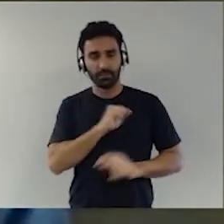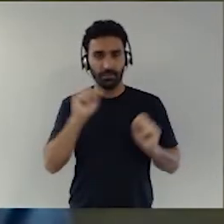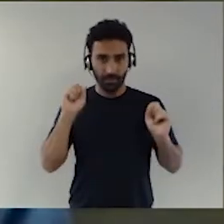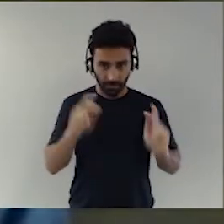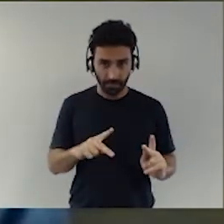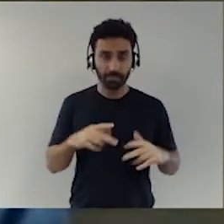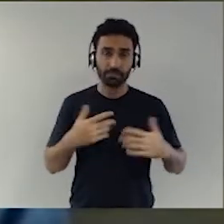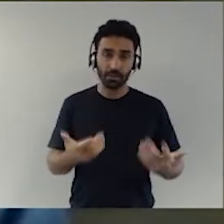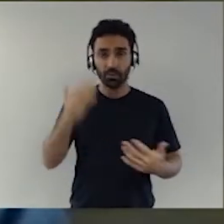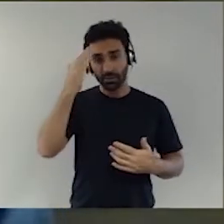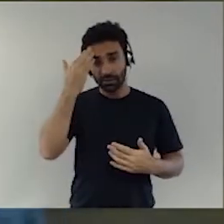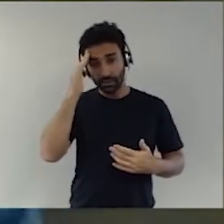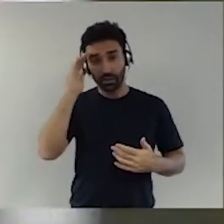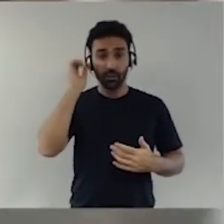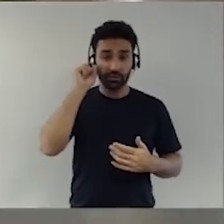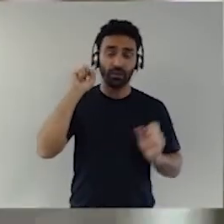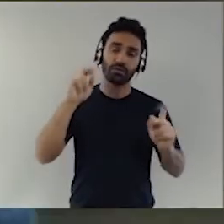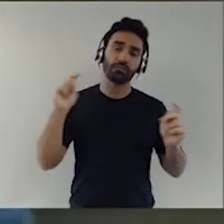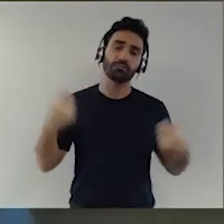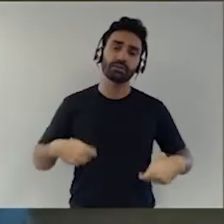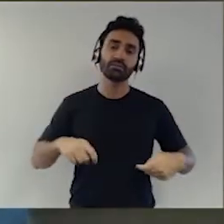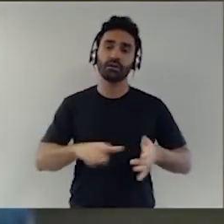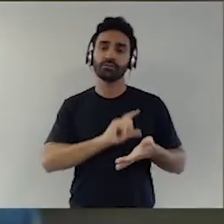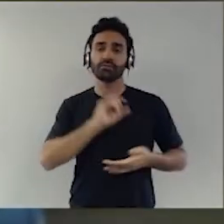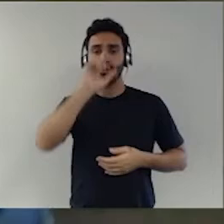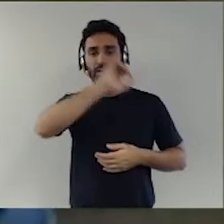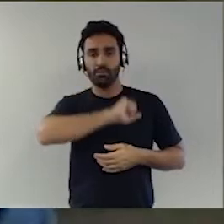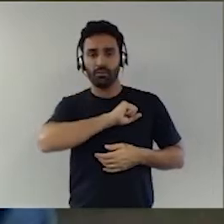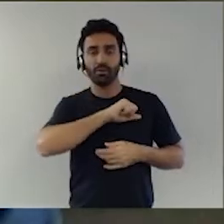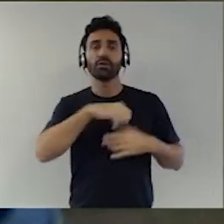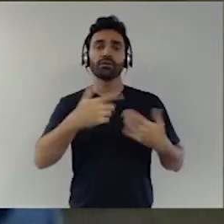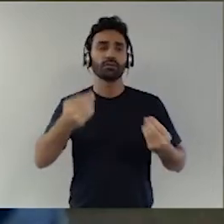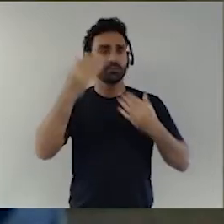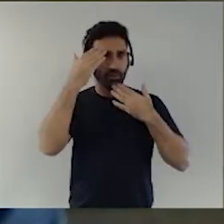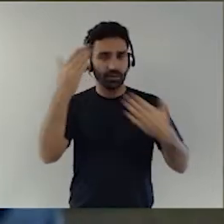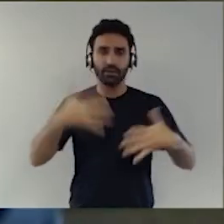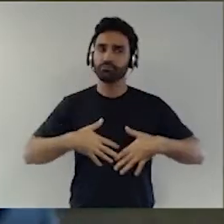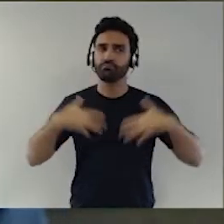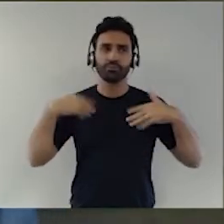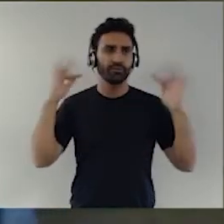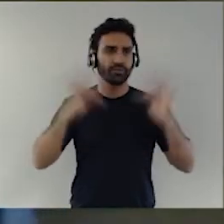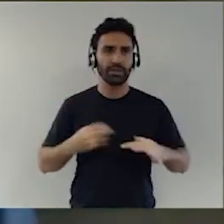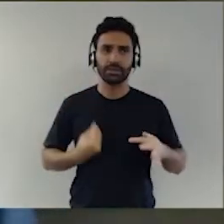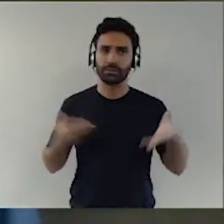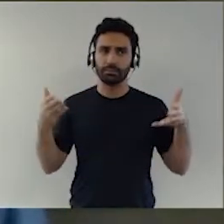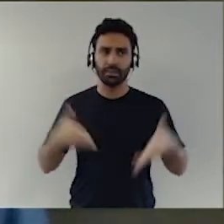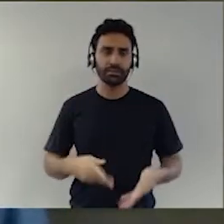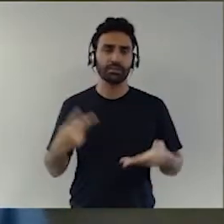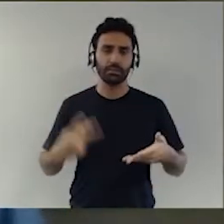Constituição, precisamos amá-la. Então, muito obrigado e foi uma honra participar desse evento.